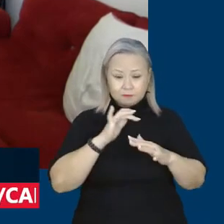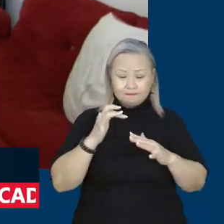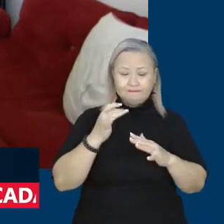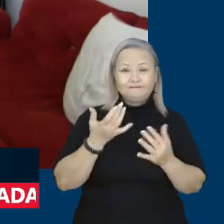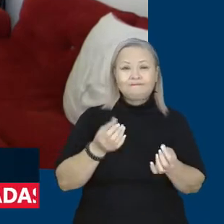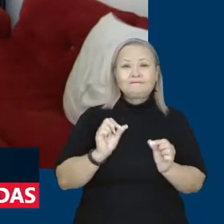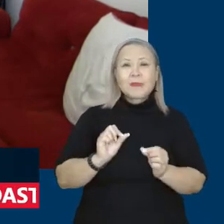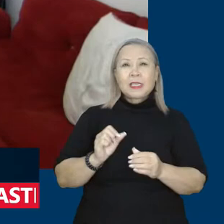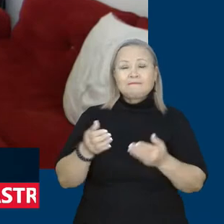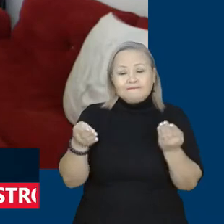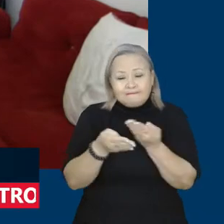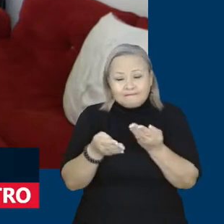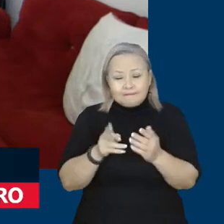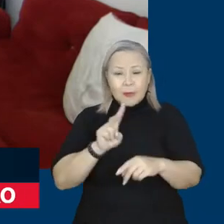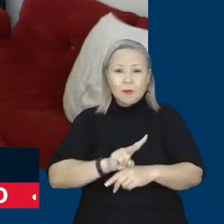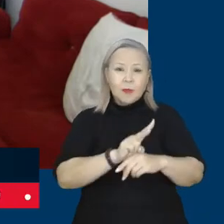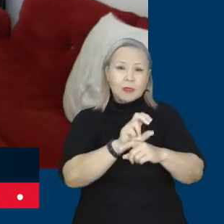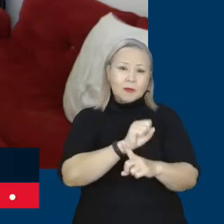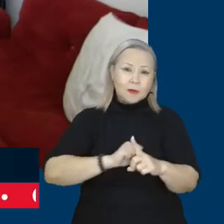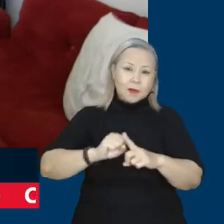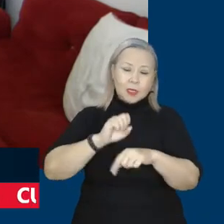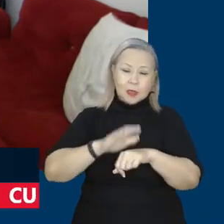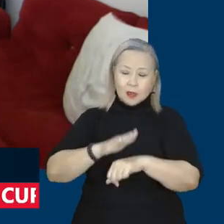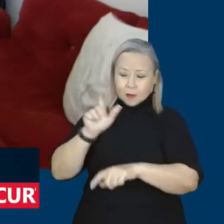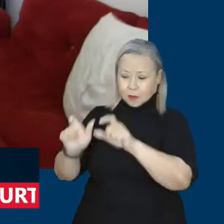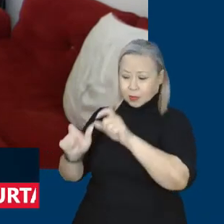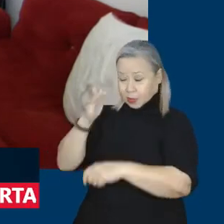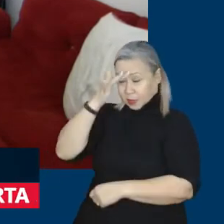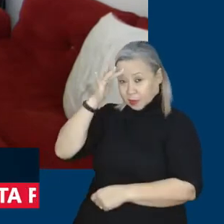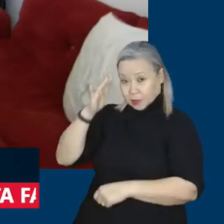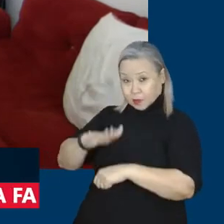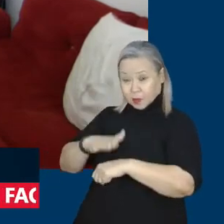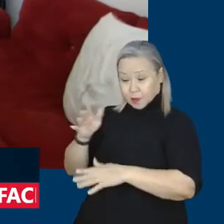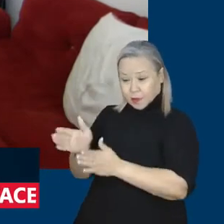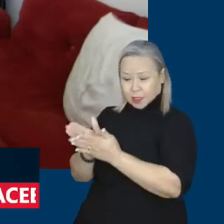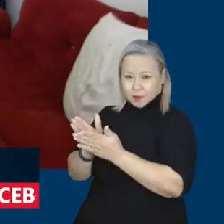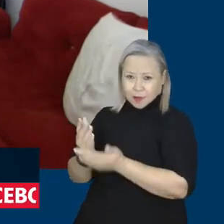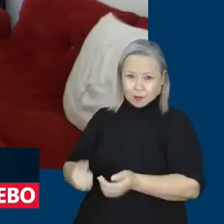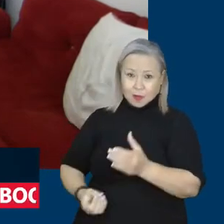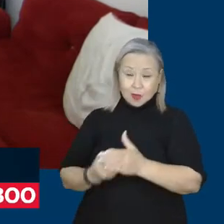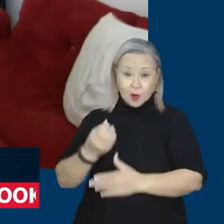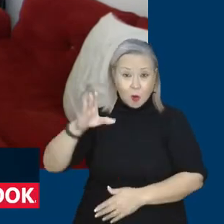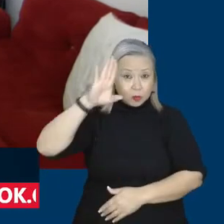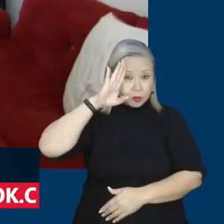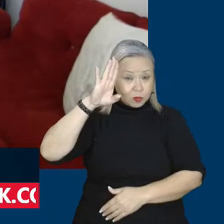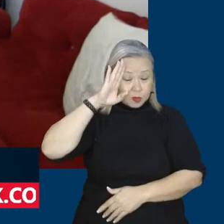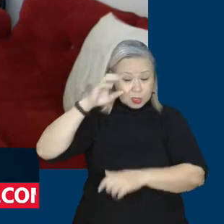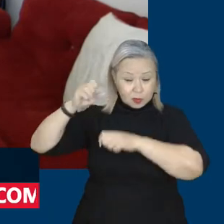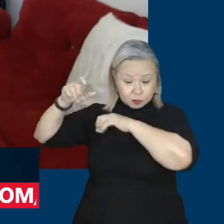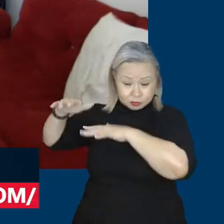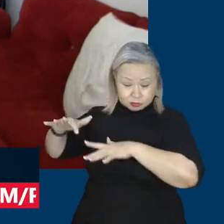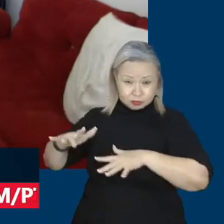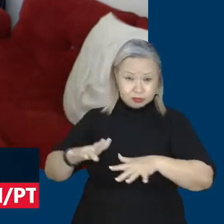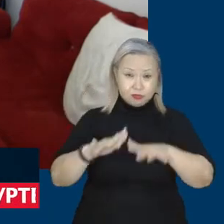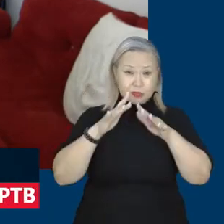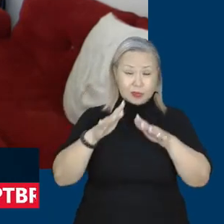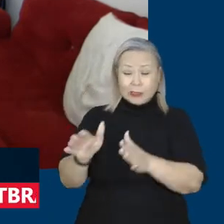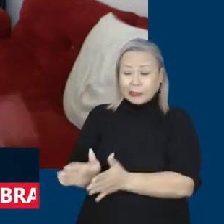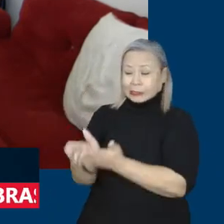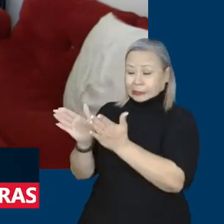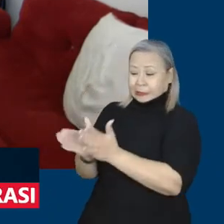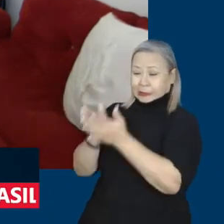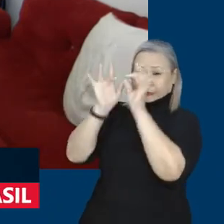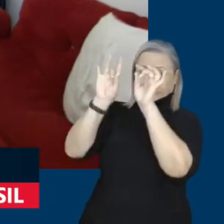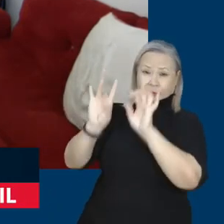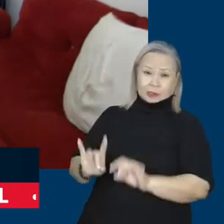proteção social é para os mais pobres infelizmente produziu um exército de Miseráveis no país fazendo com